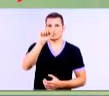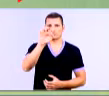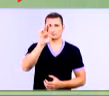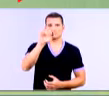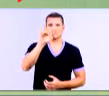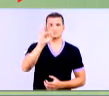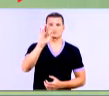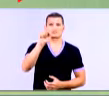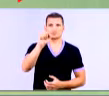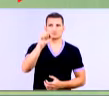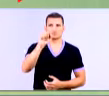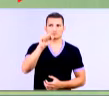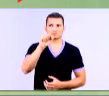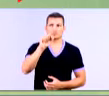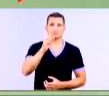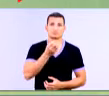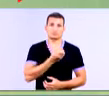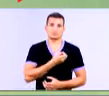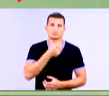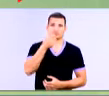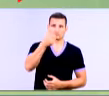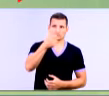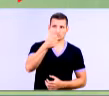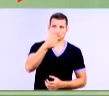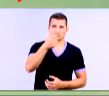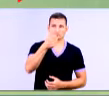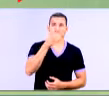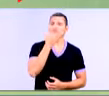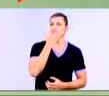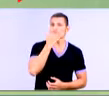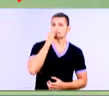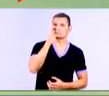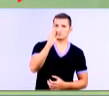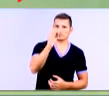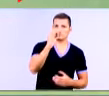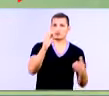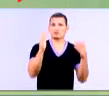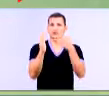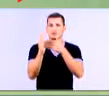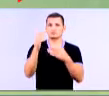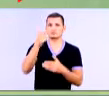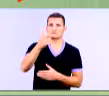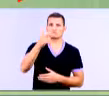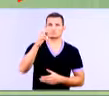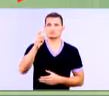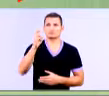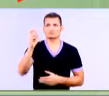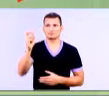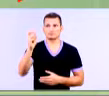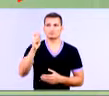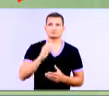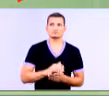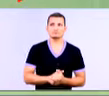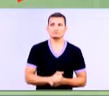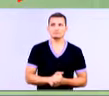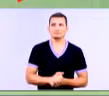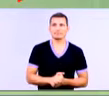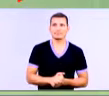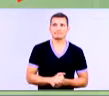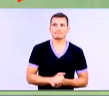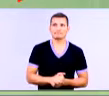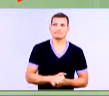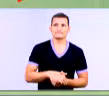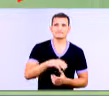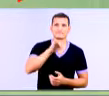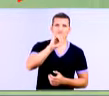dizer, um número inteiro que vai de 0, até 255, tá? O